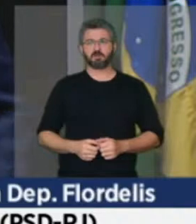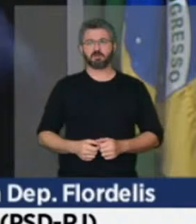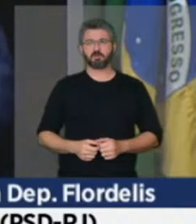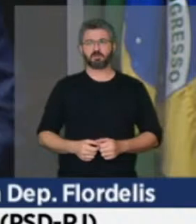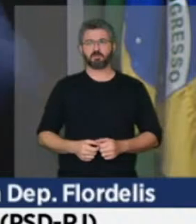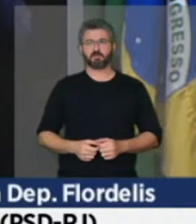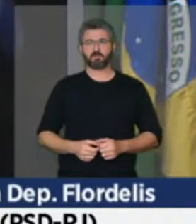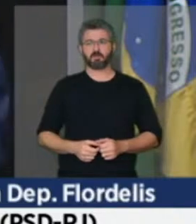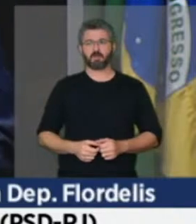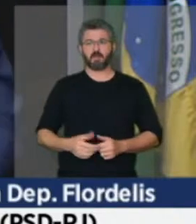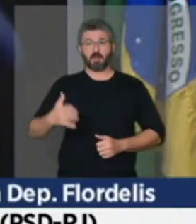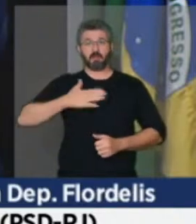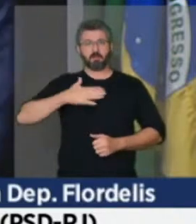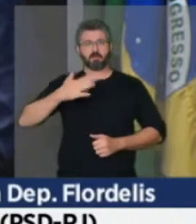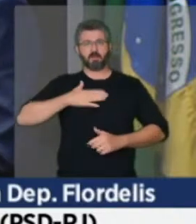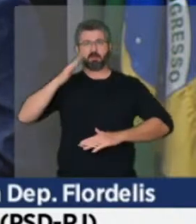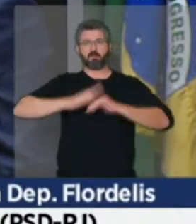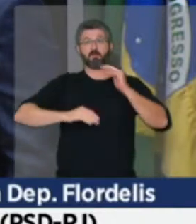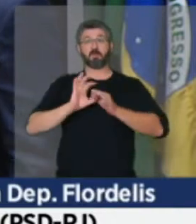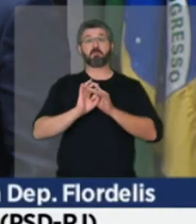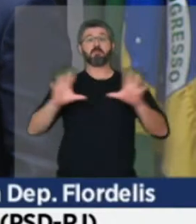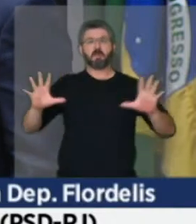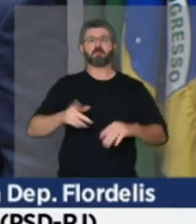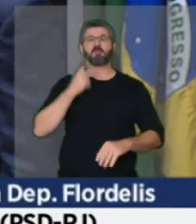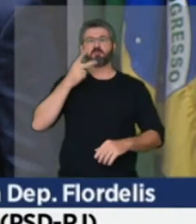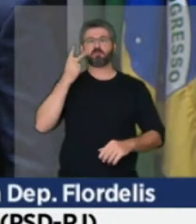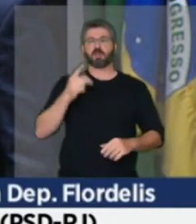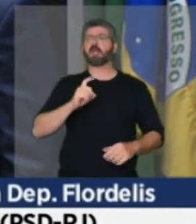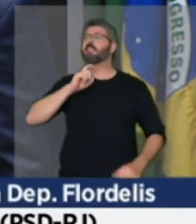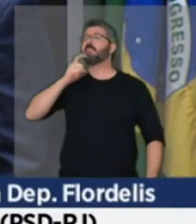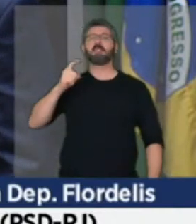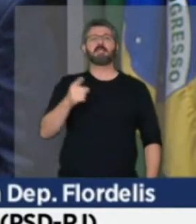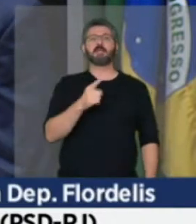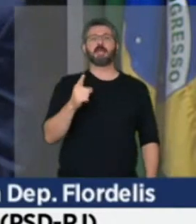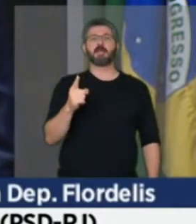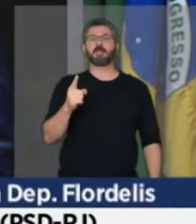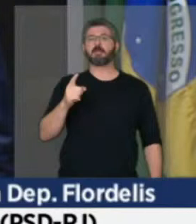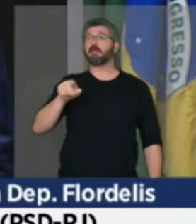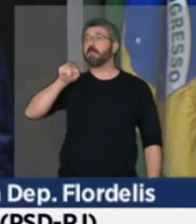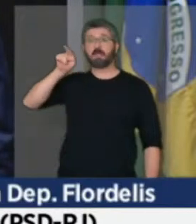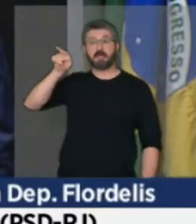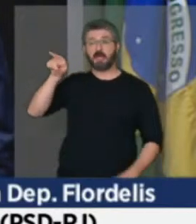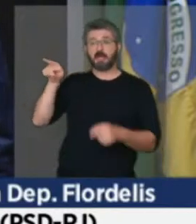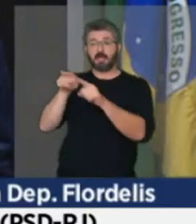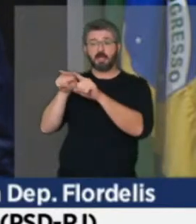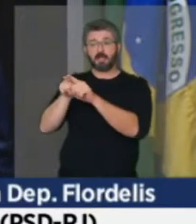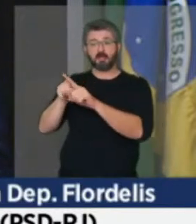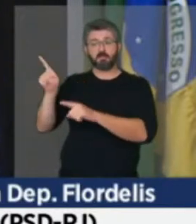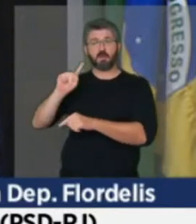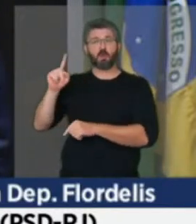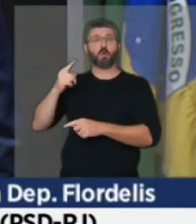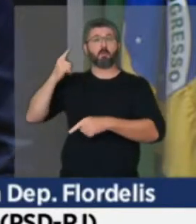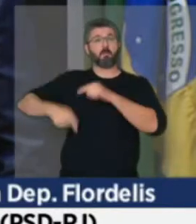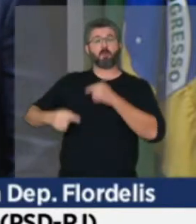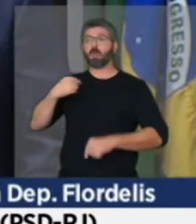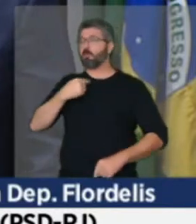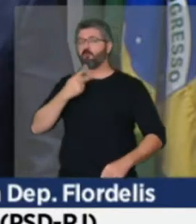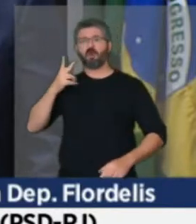A minha profissão me permite dizer, e ninguém, nem ele, pode impedir que eu